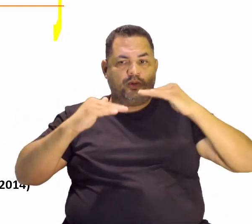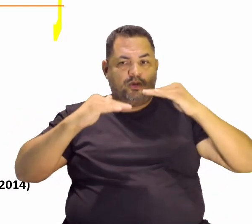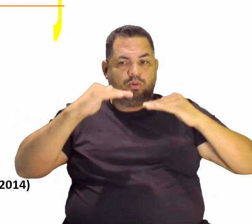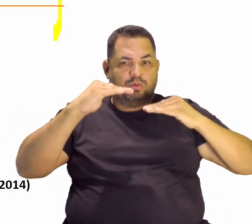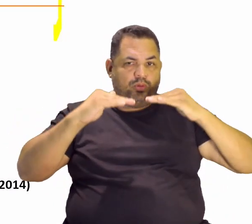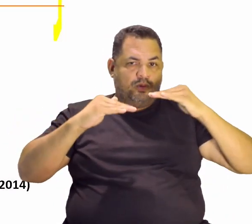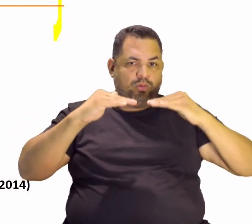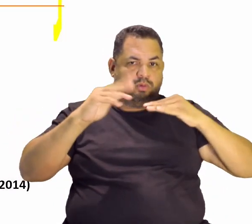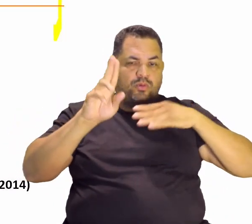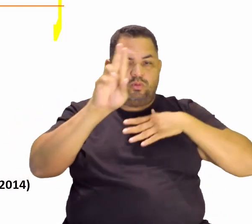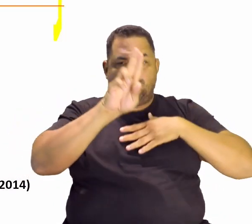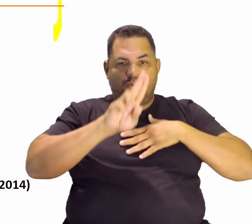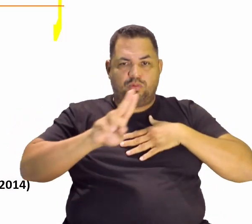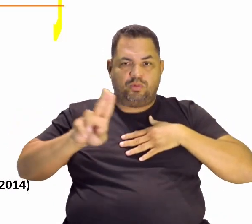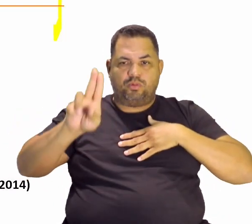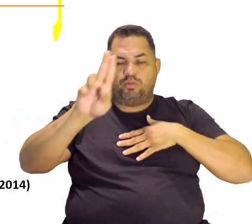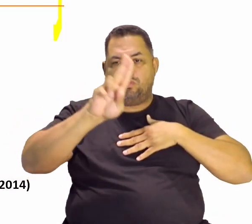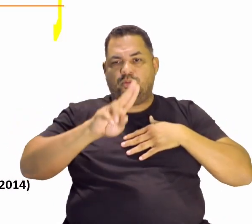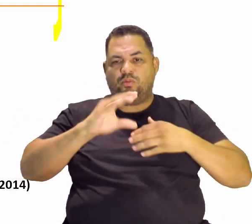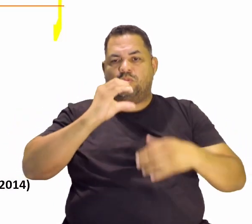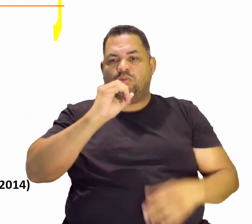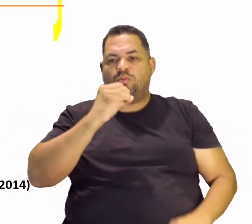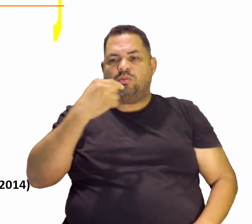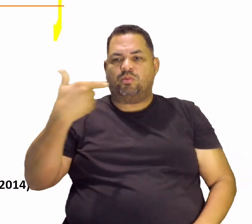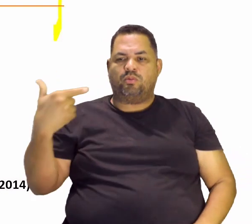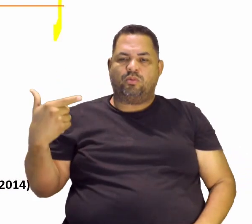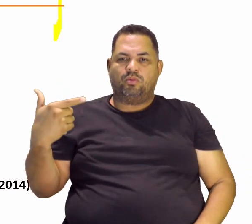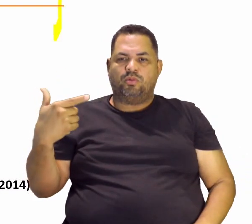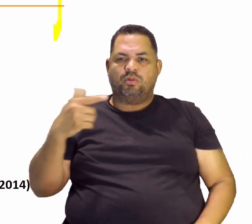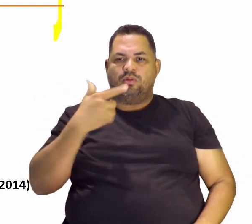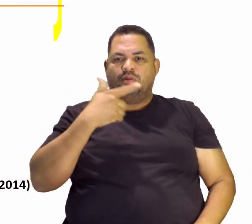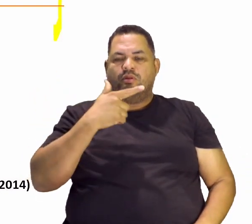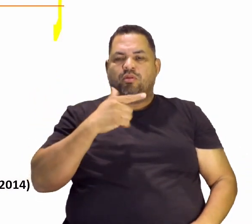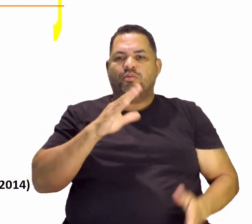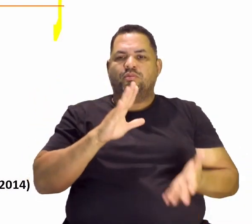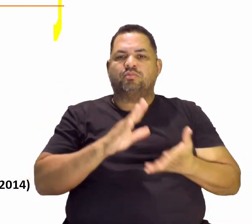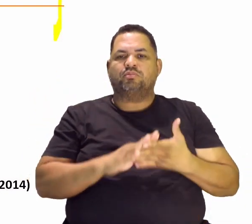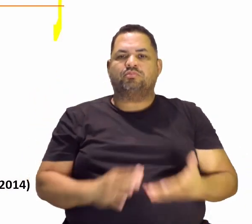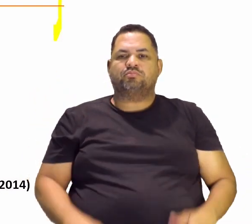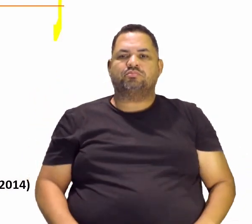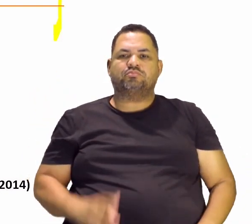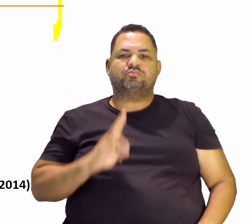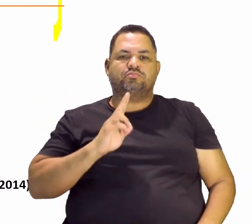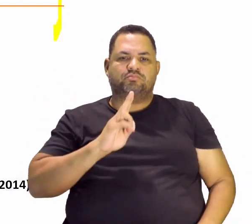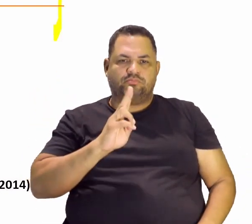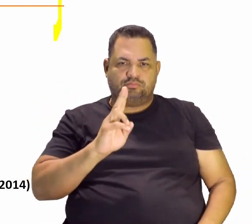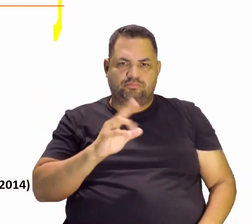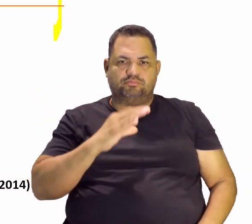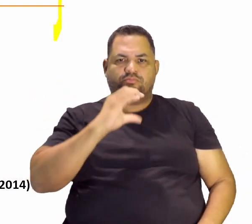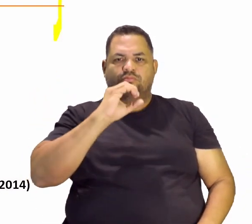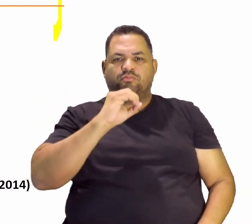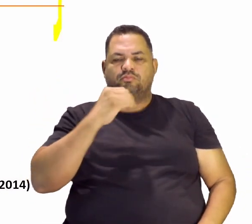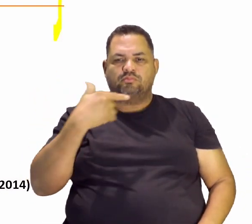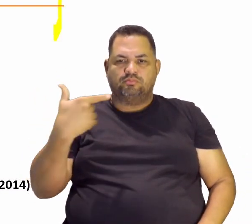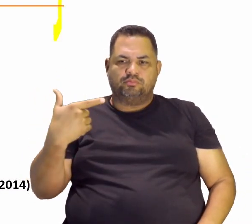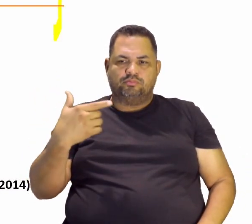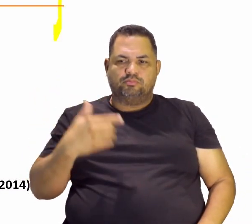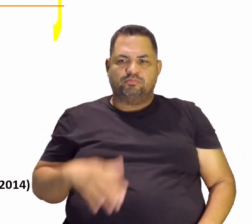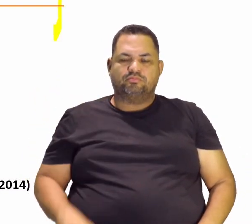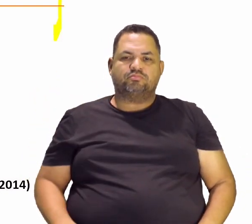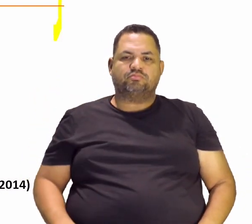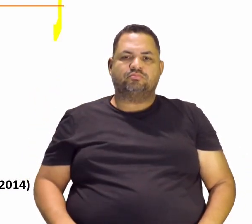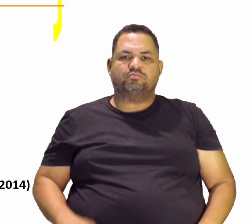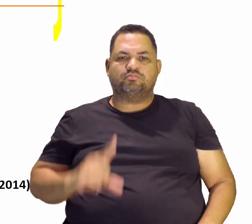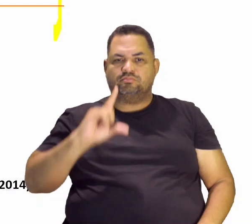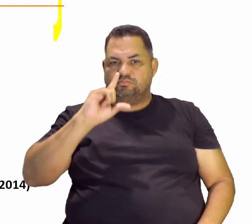dessa utilização aí de oxigênio e não ter a presença de oxigênio. Eu continuo utilizando quase nada de oxigênio,